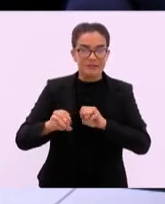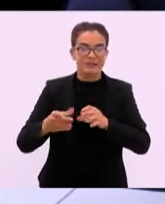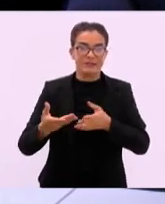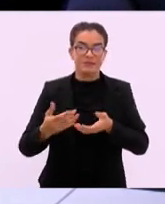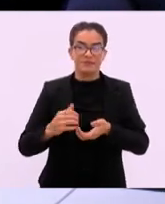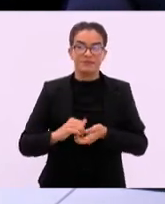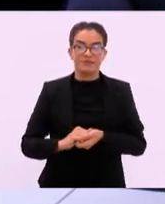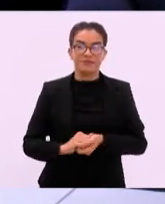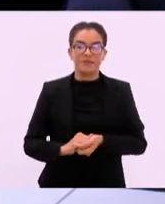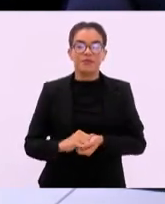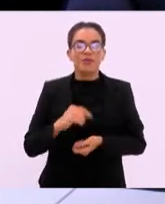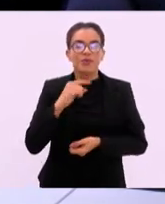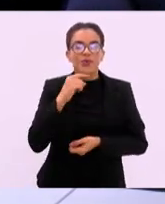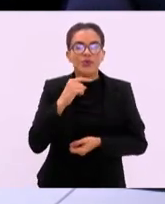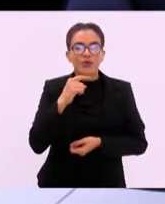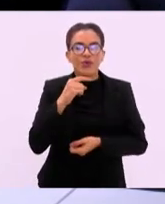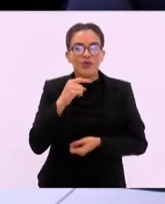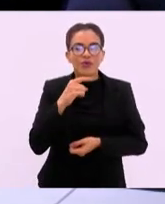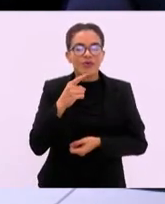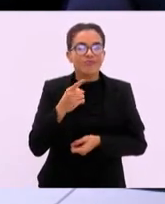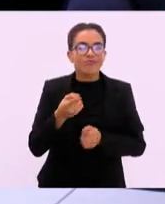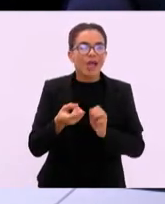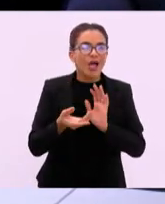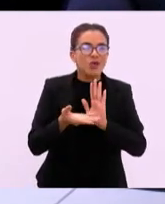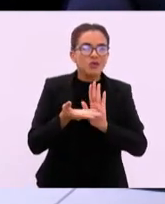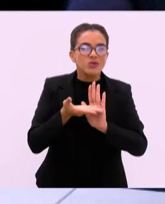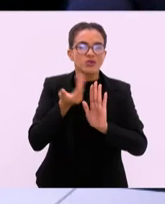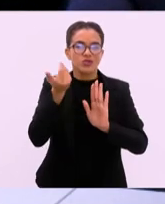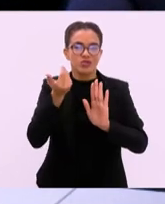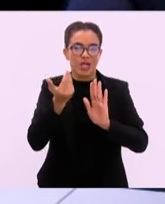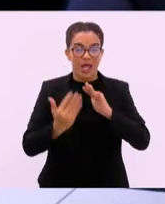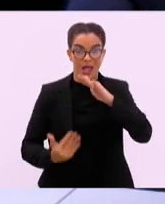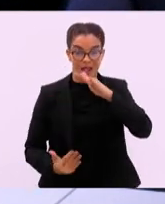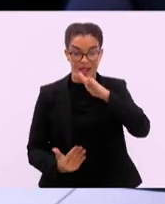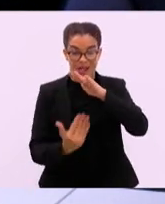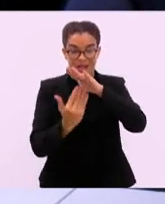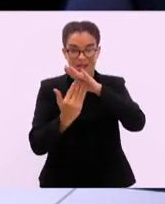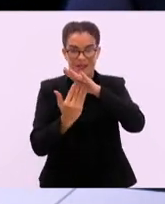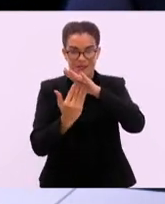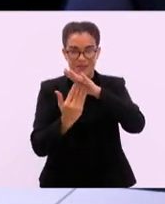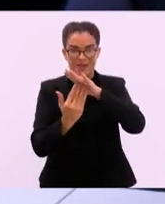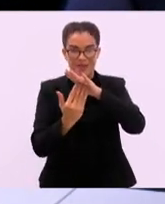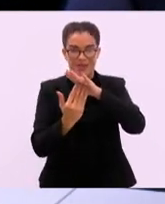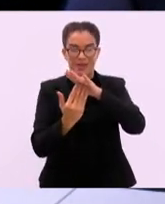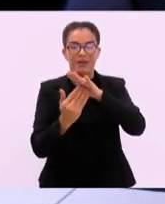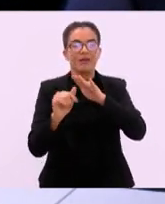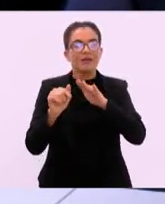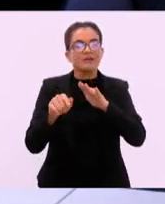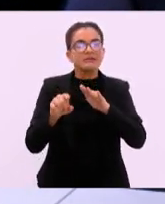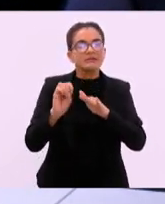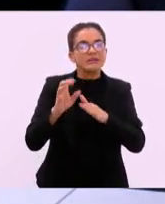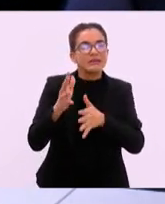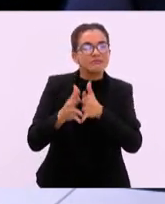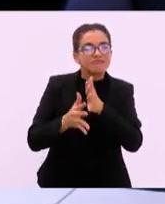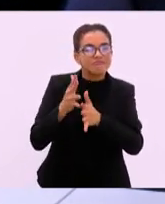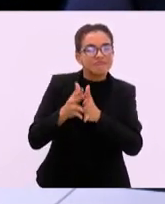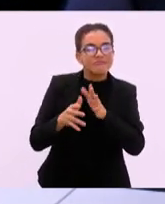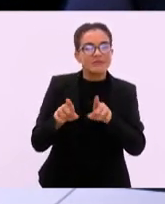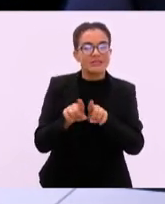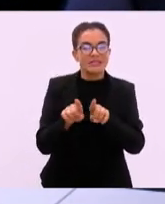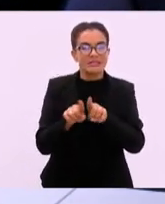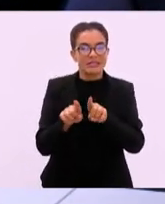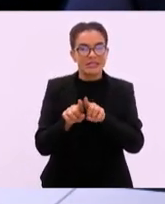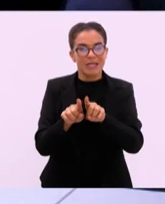se, ao tirar a possibilidade, né, do limite na recondução, se ele também não interfere na